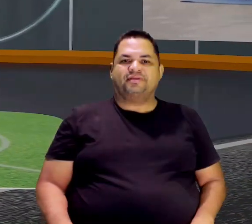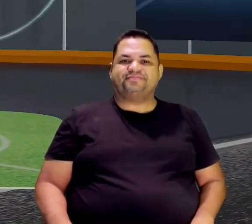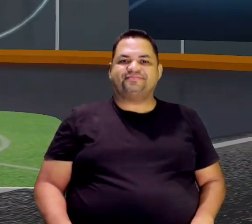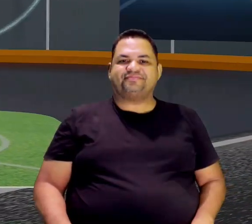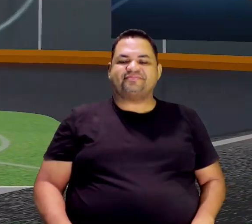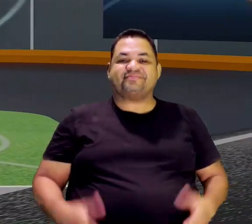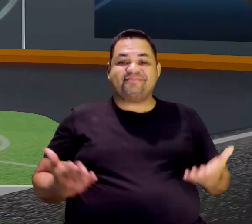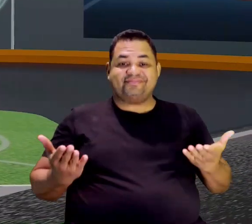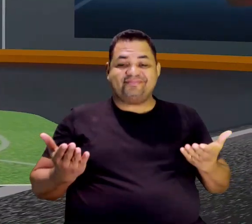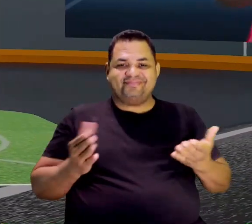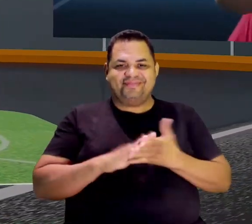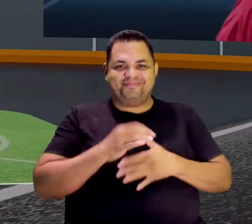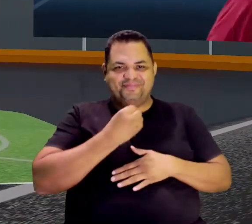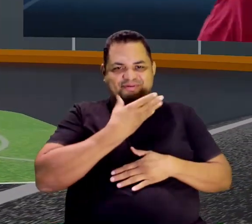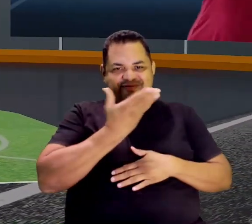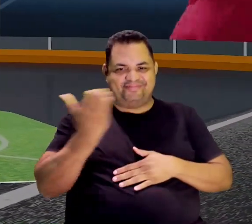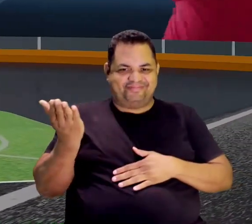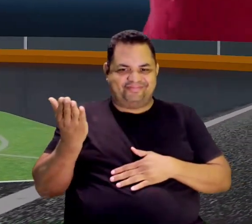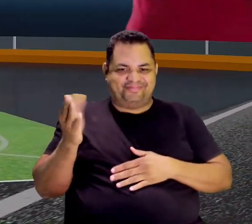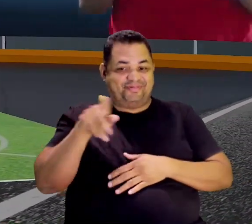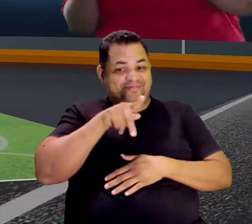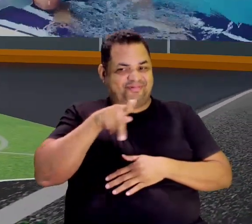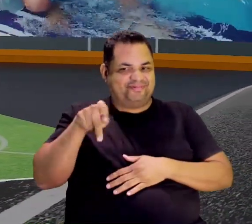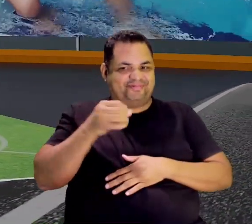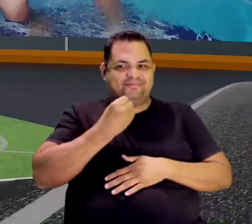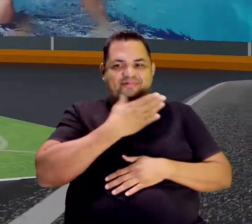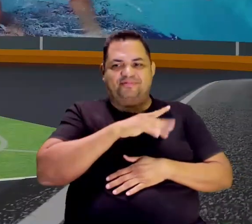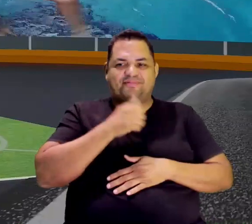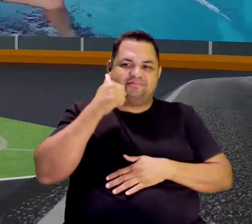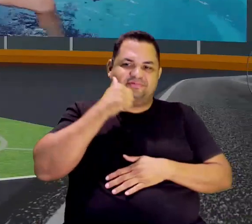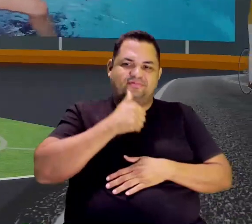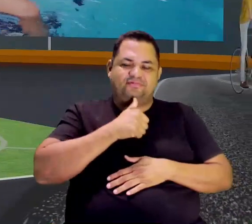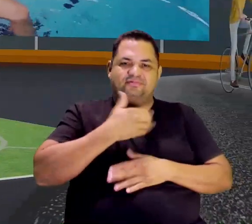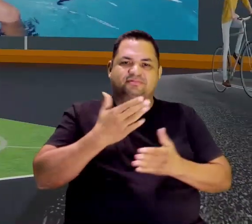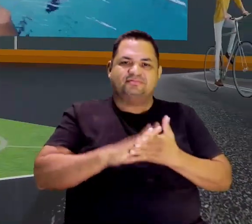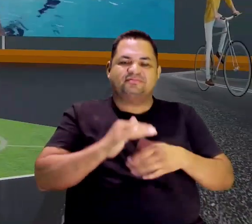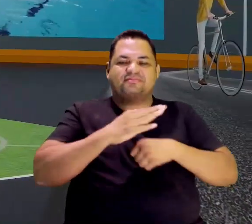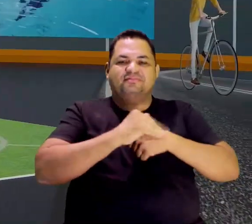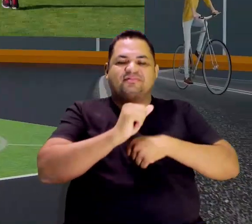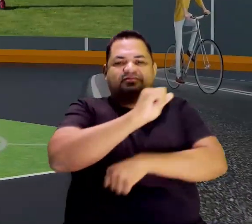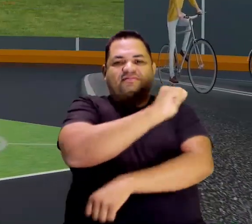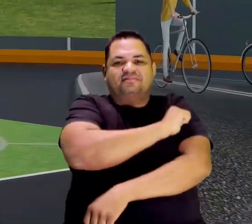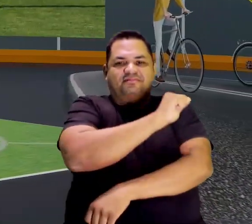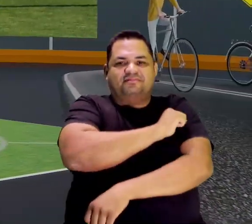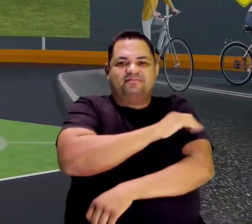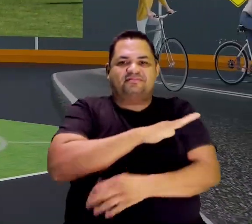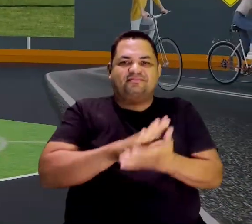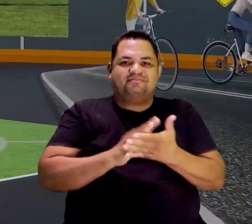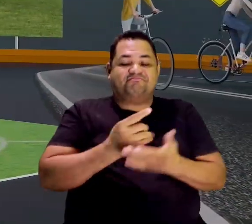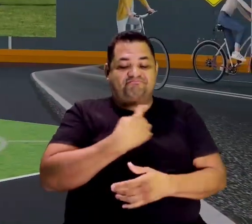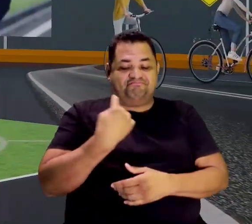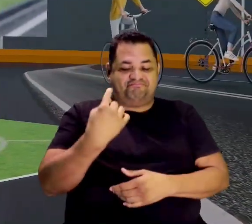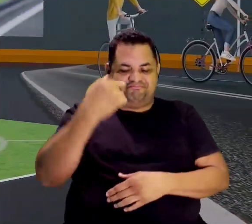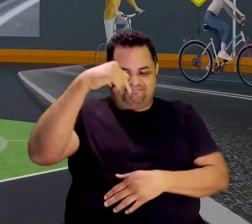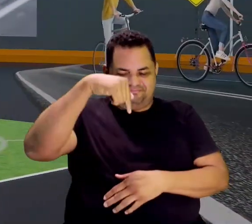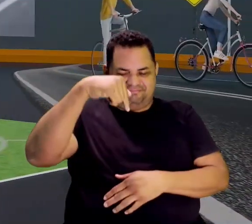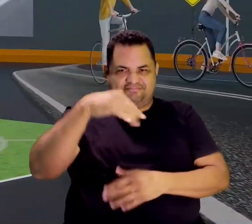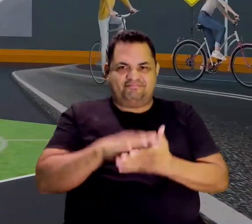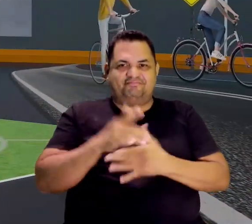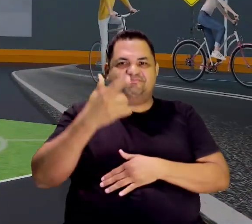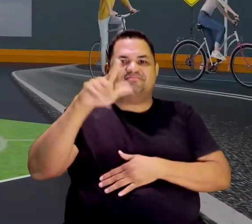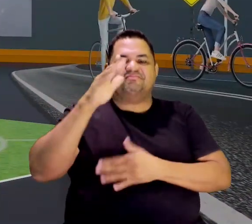aí, gente, tudo bem? Tudo bem, professor? Tudo bem, professora? Tudo bem, caríssimo estudante? Olha, nós aqui de novo nas aulas de